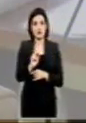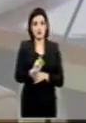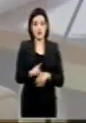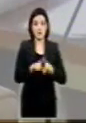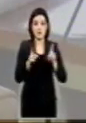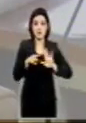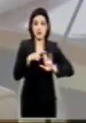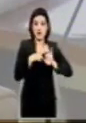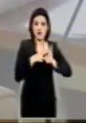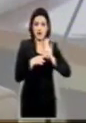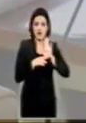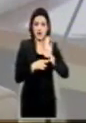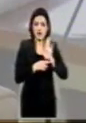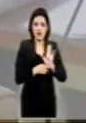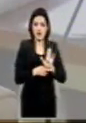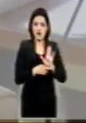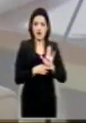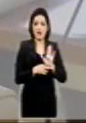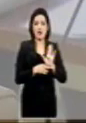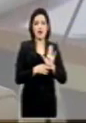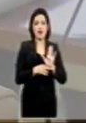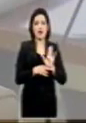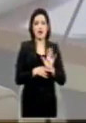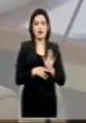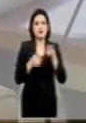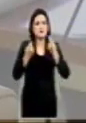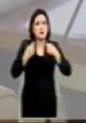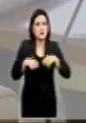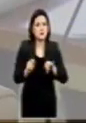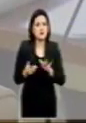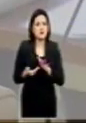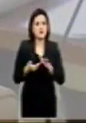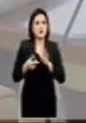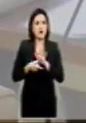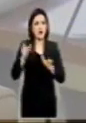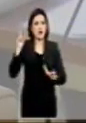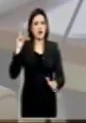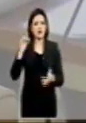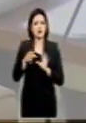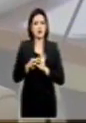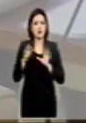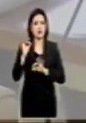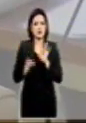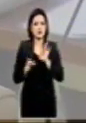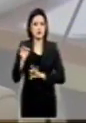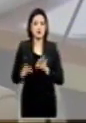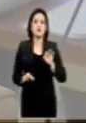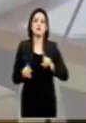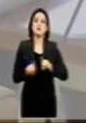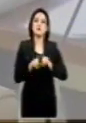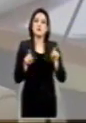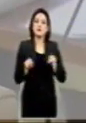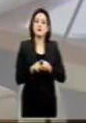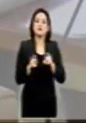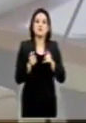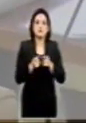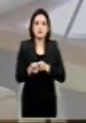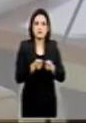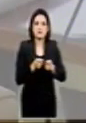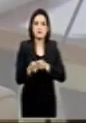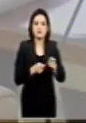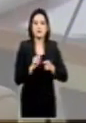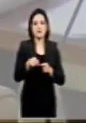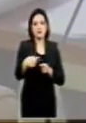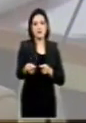dispensa de prévia autorização judicial, resguardando-se sempre, em todas as hipóteses, o controle posterior à luz